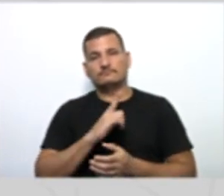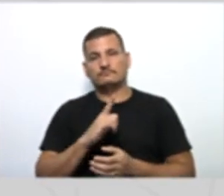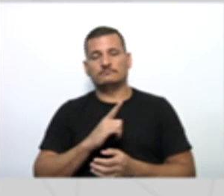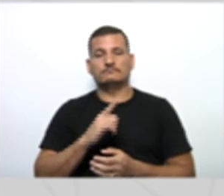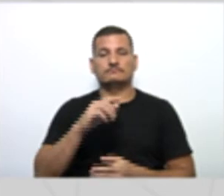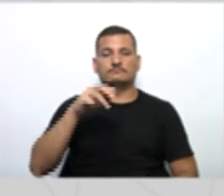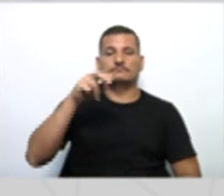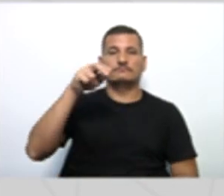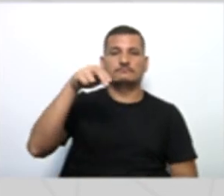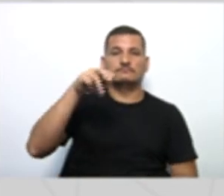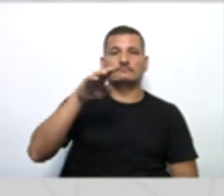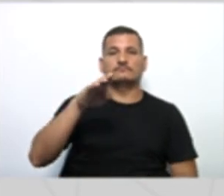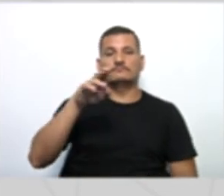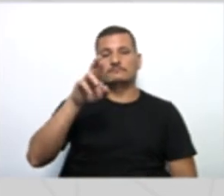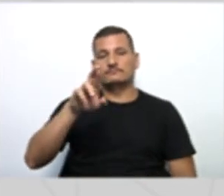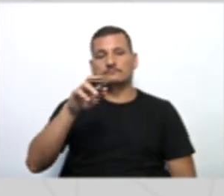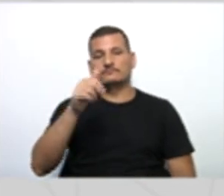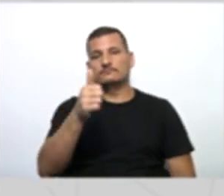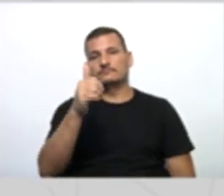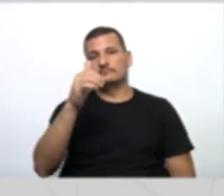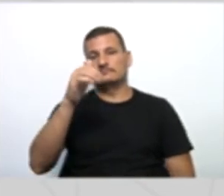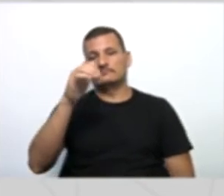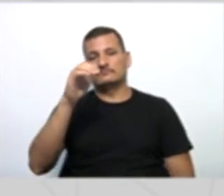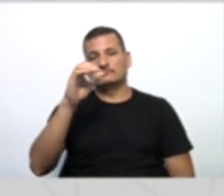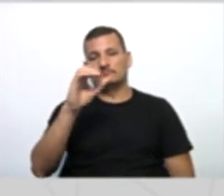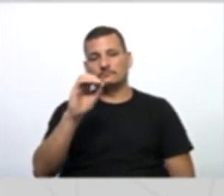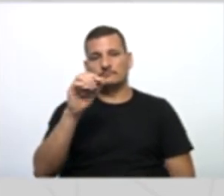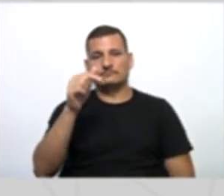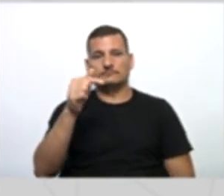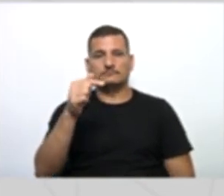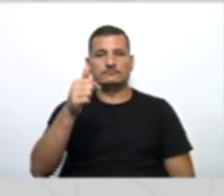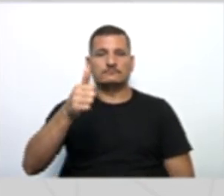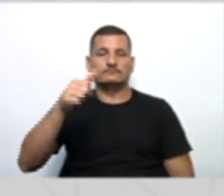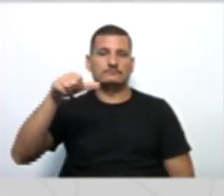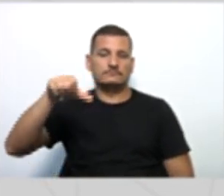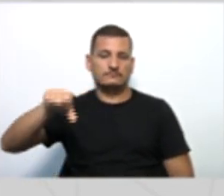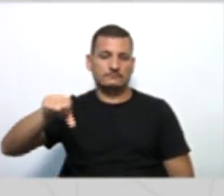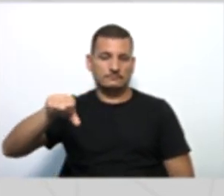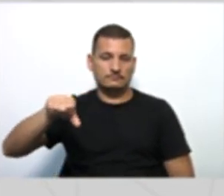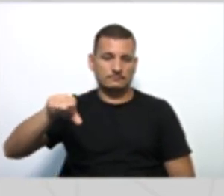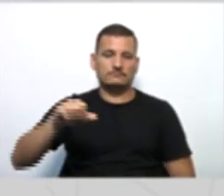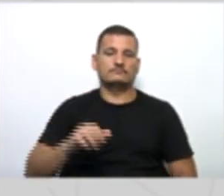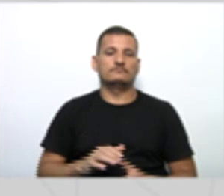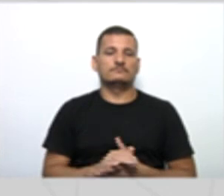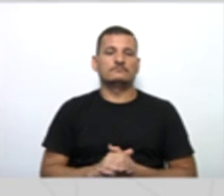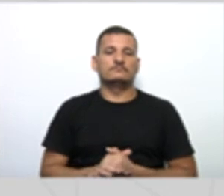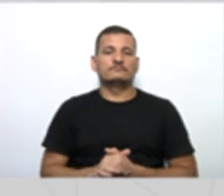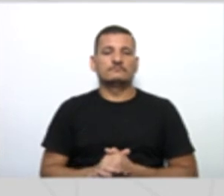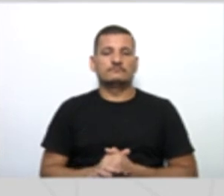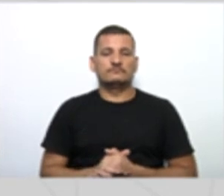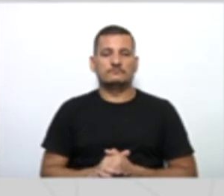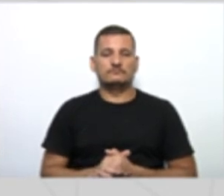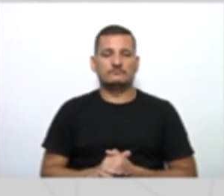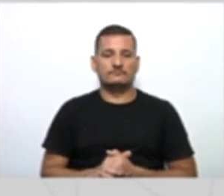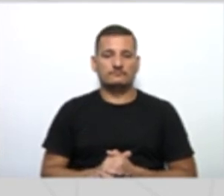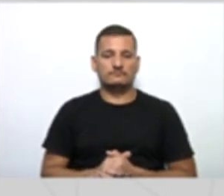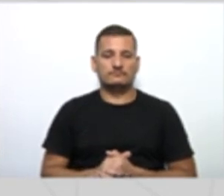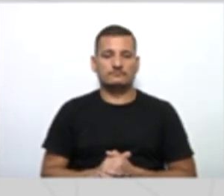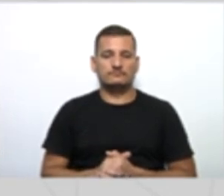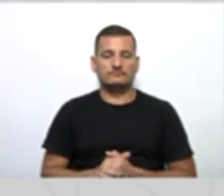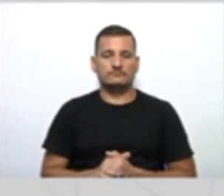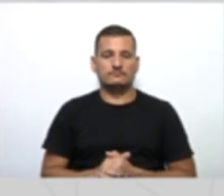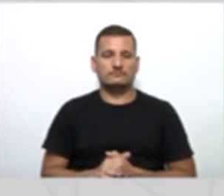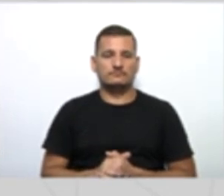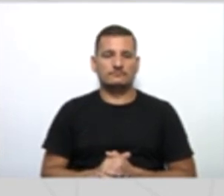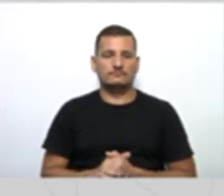ANBR 10719 e ele vai descrever formalmente o progresso e o resultado de